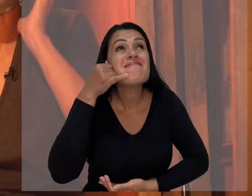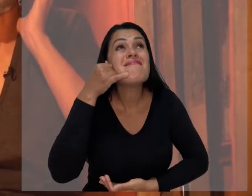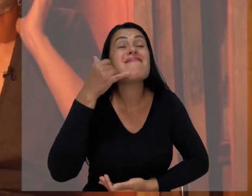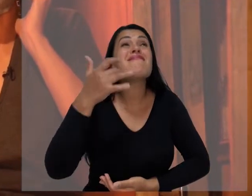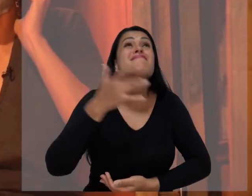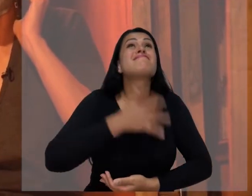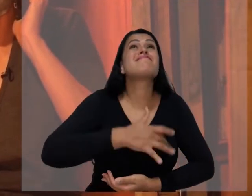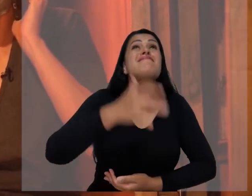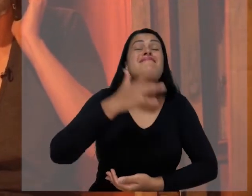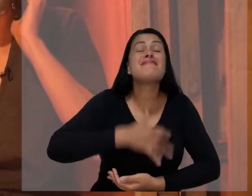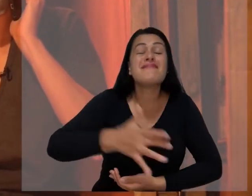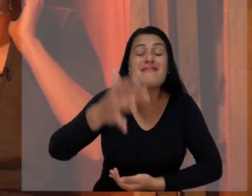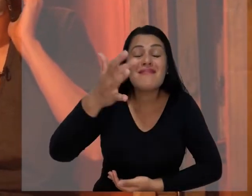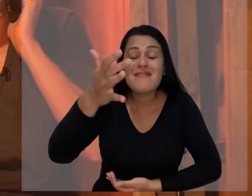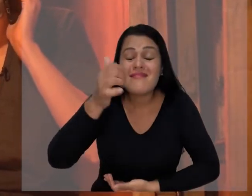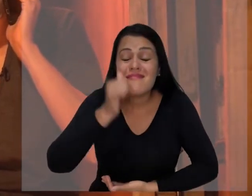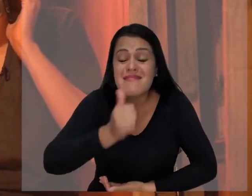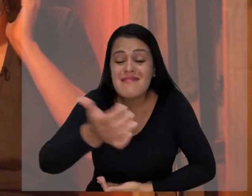Coitada.